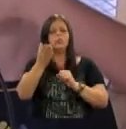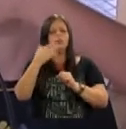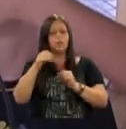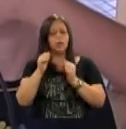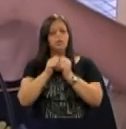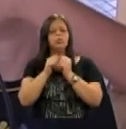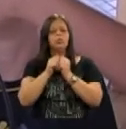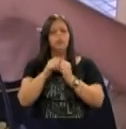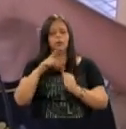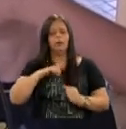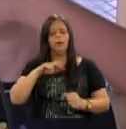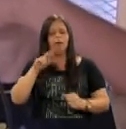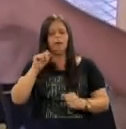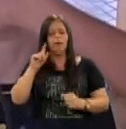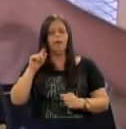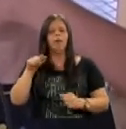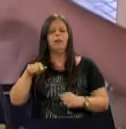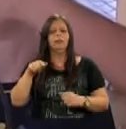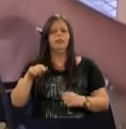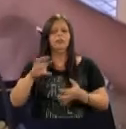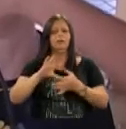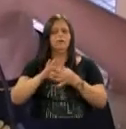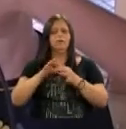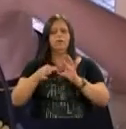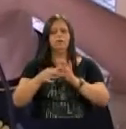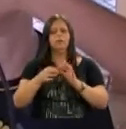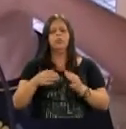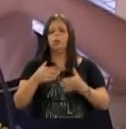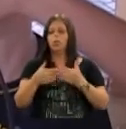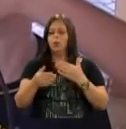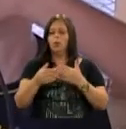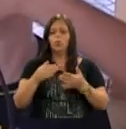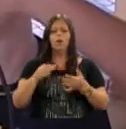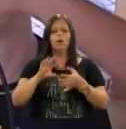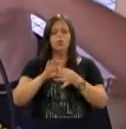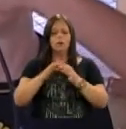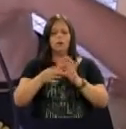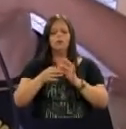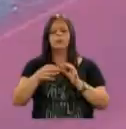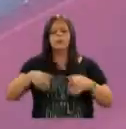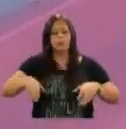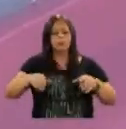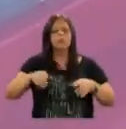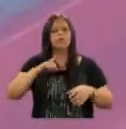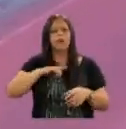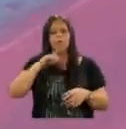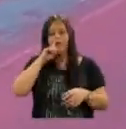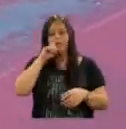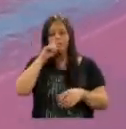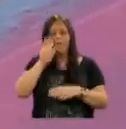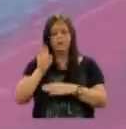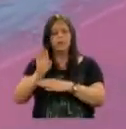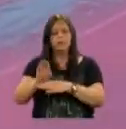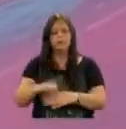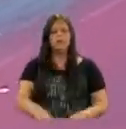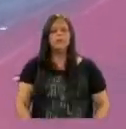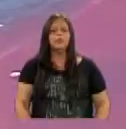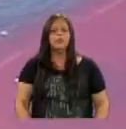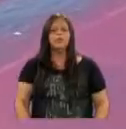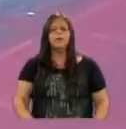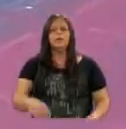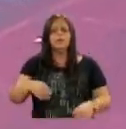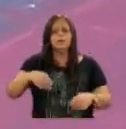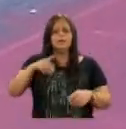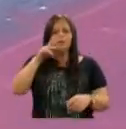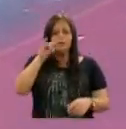têm essa vaga na olimpíada tanto qualquer olímpica com cadeirantes pais têm essa vaga para auxiliar os professores na pista de atletismo mais